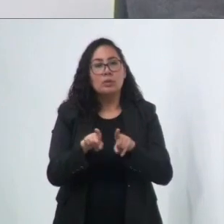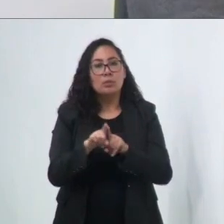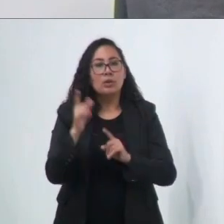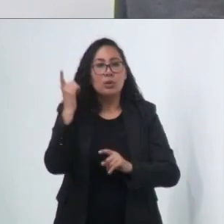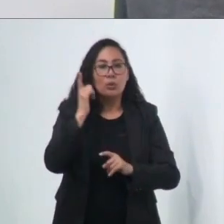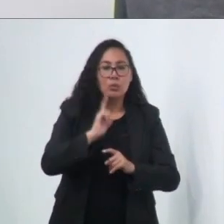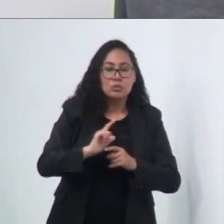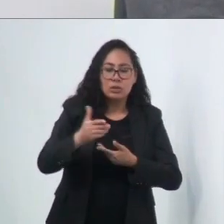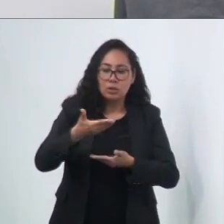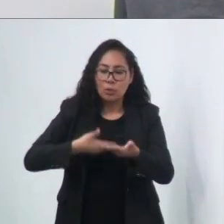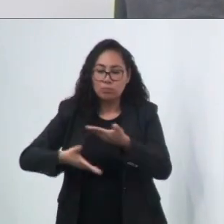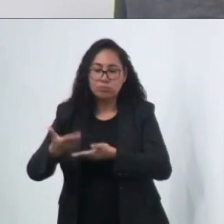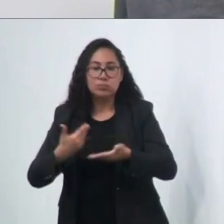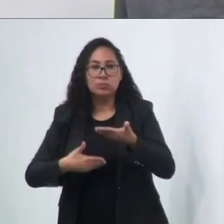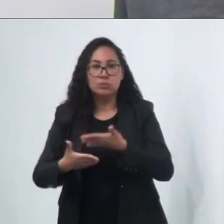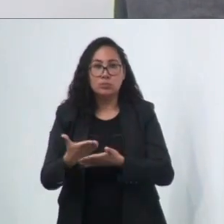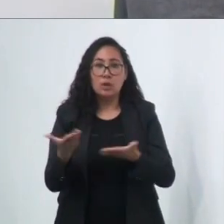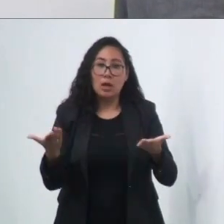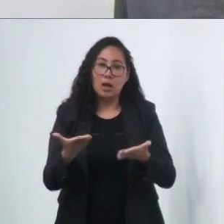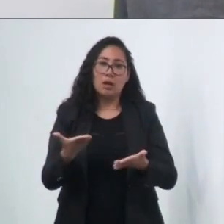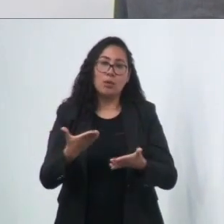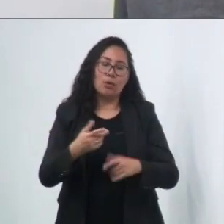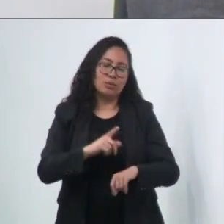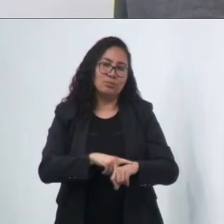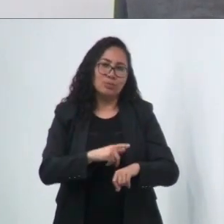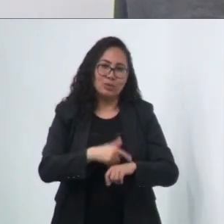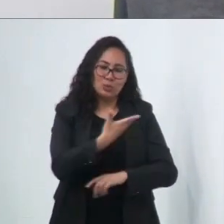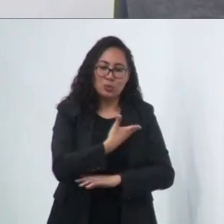nós estamos num momento em que o governo federal